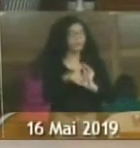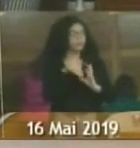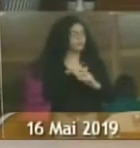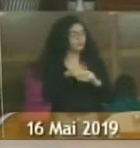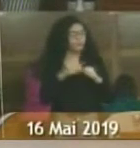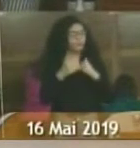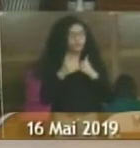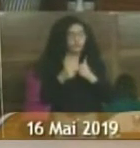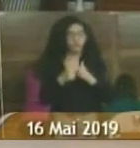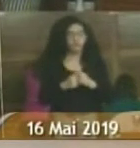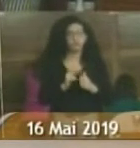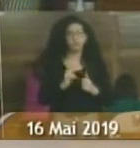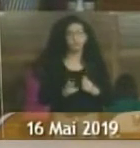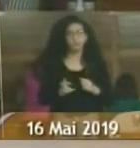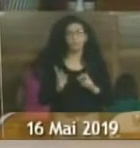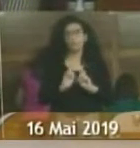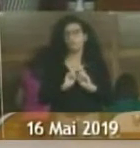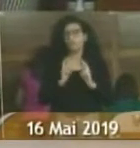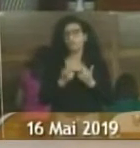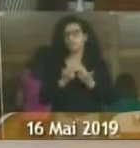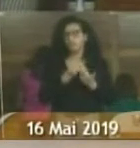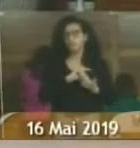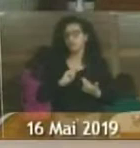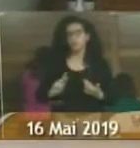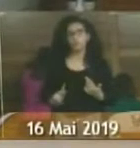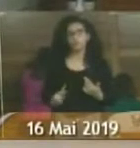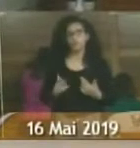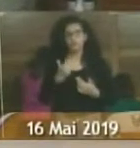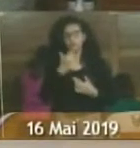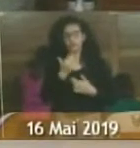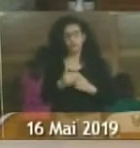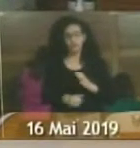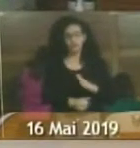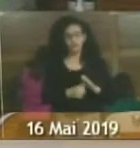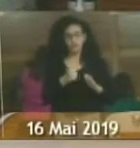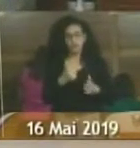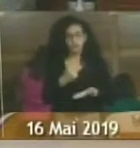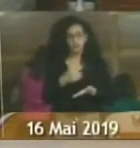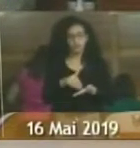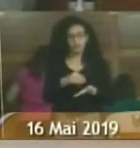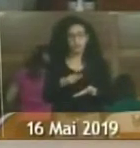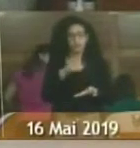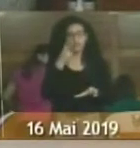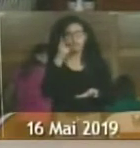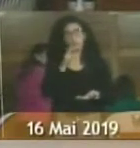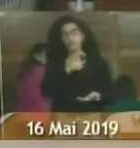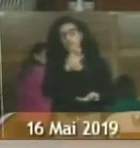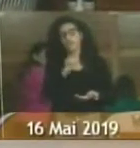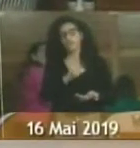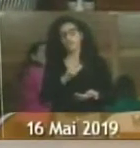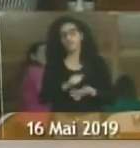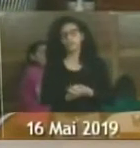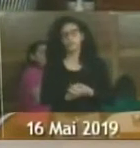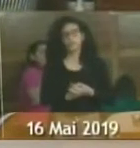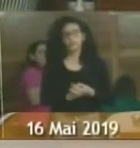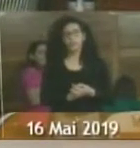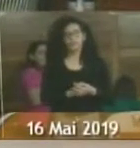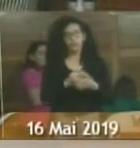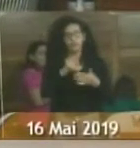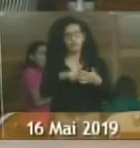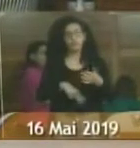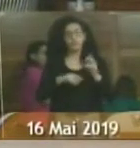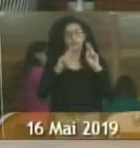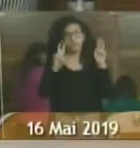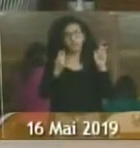aprovada. Dando sequência às atividades, o presidente Claudinho solicitou o primeiro secretário, vereador Zé Augusto, que se fizesse a leitura